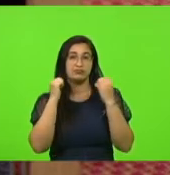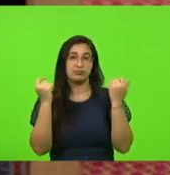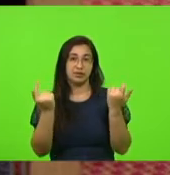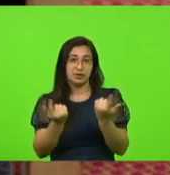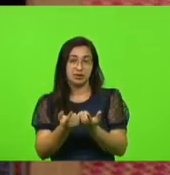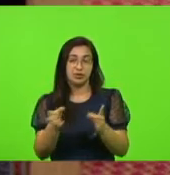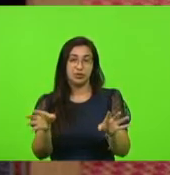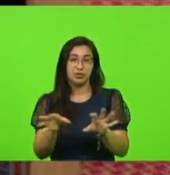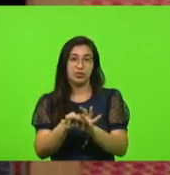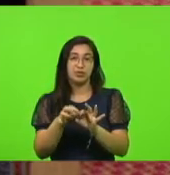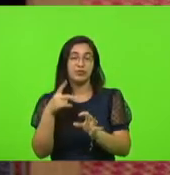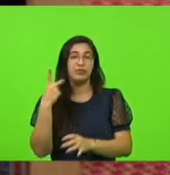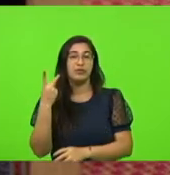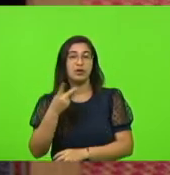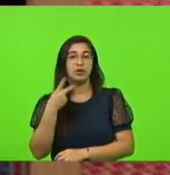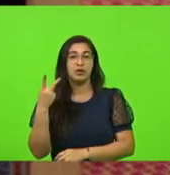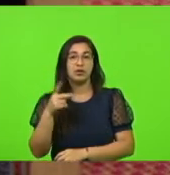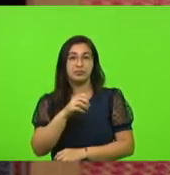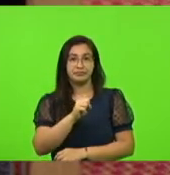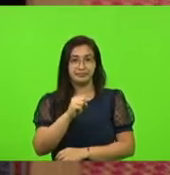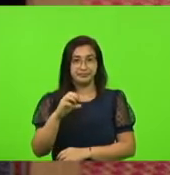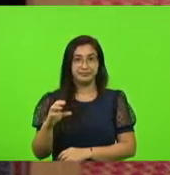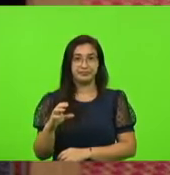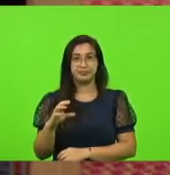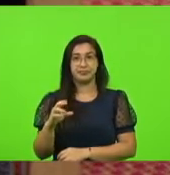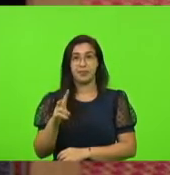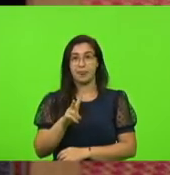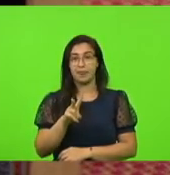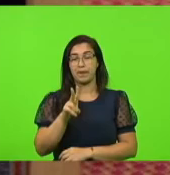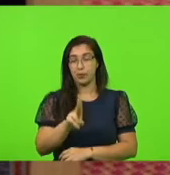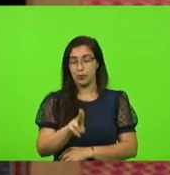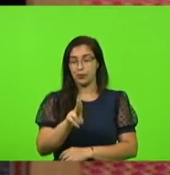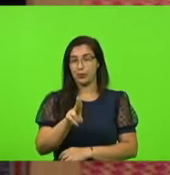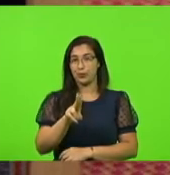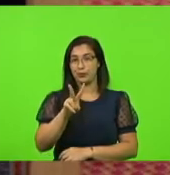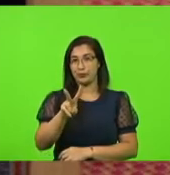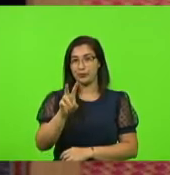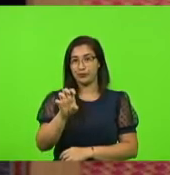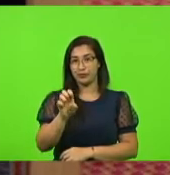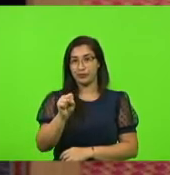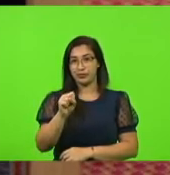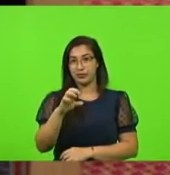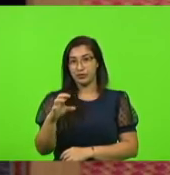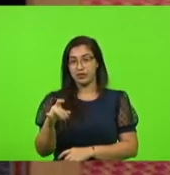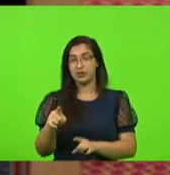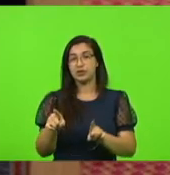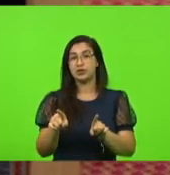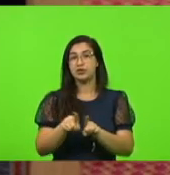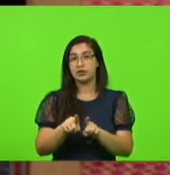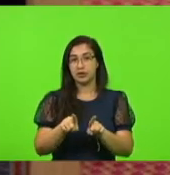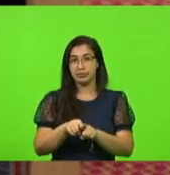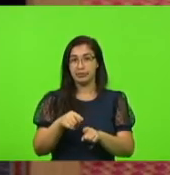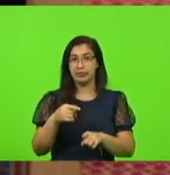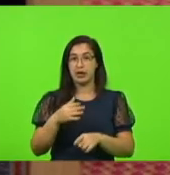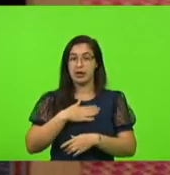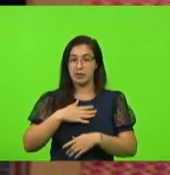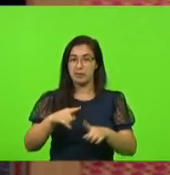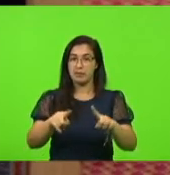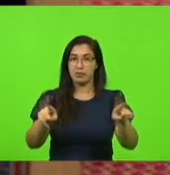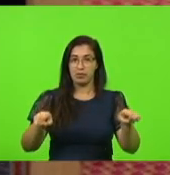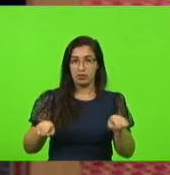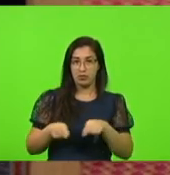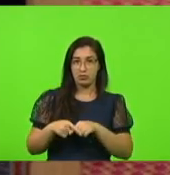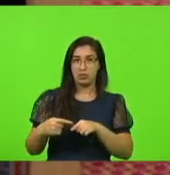dos Vereadores de Santa Catarina, a UVESC, e que estiveram também em nosso gabinete. Nós tivemos